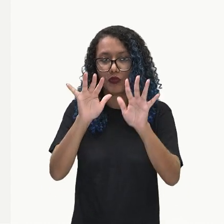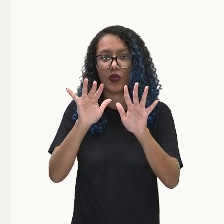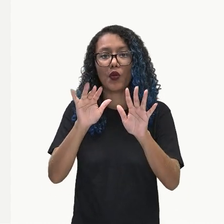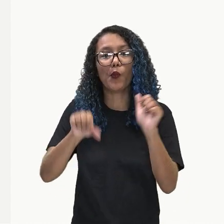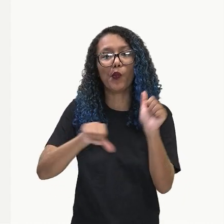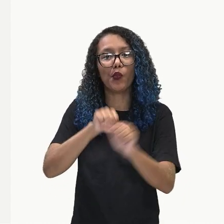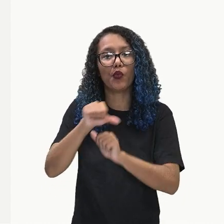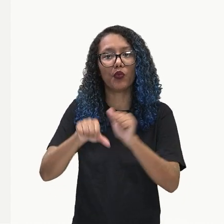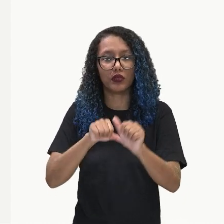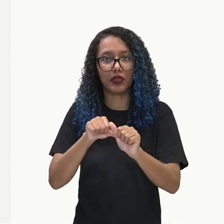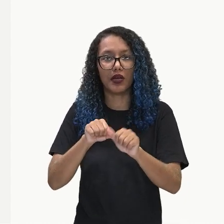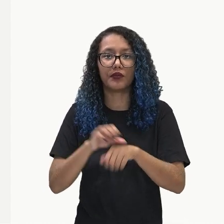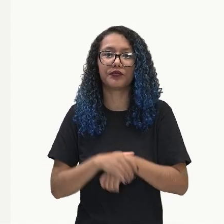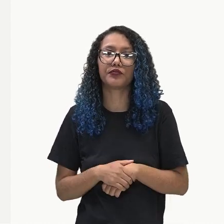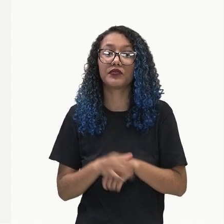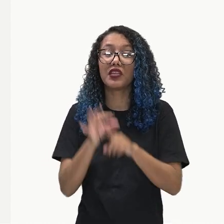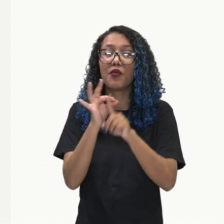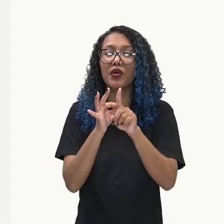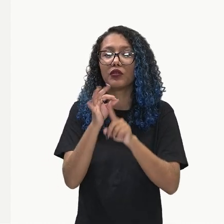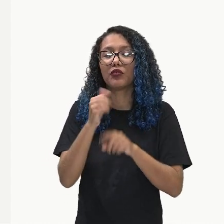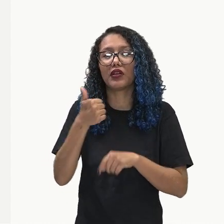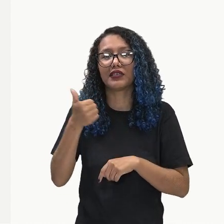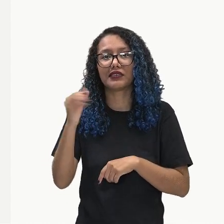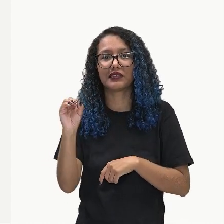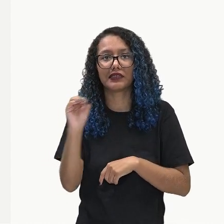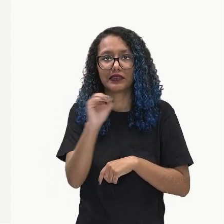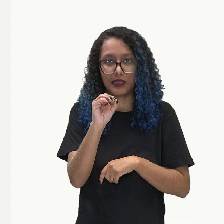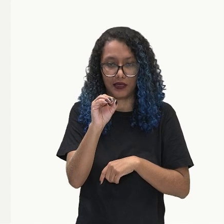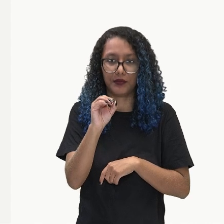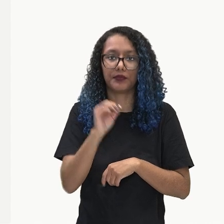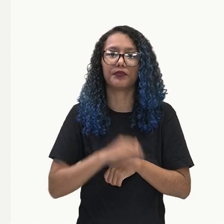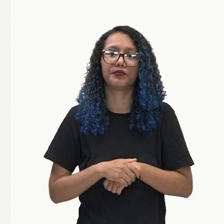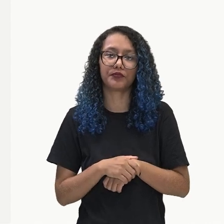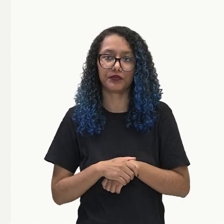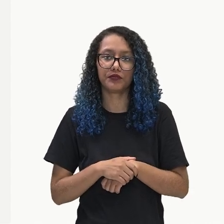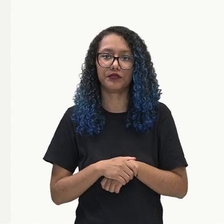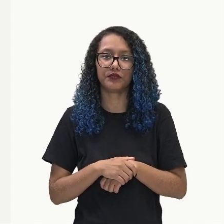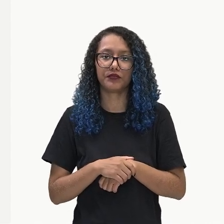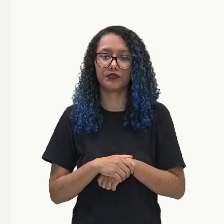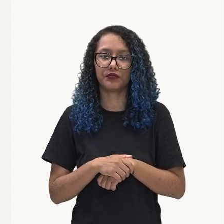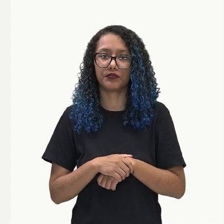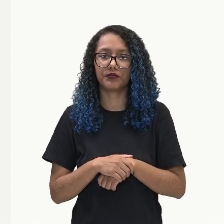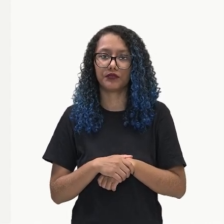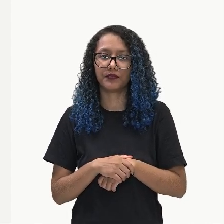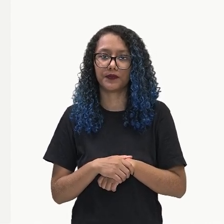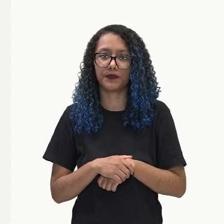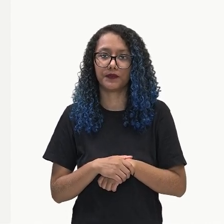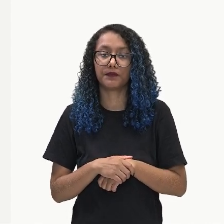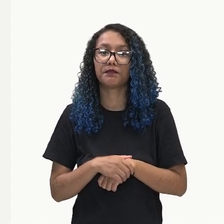Celsius, certo? Então, a partir do momento, isso daí já é uma